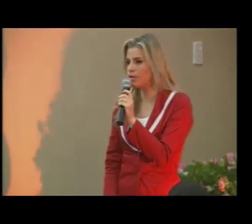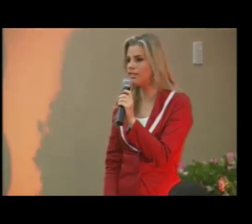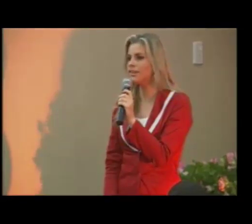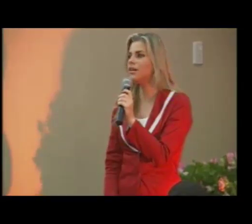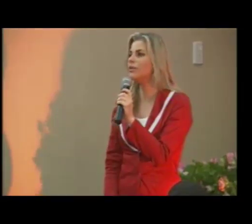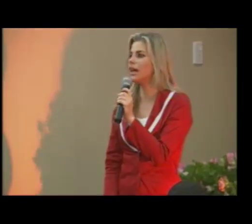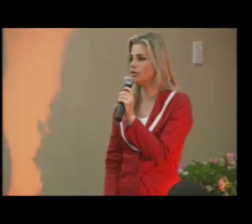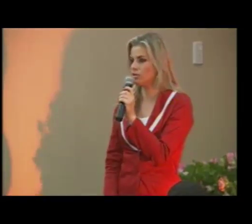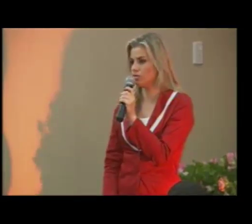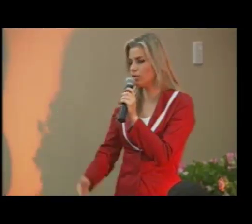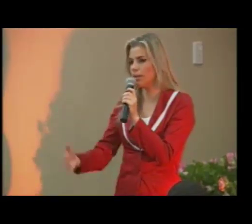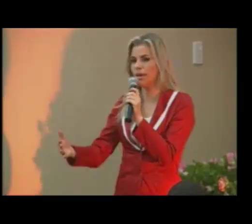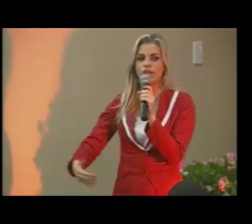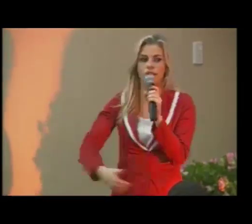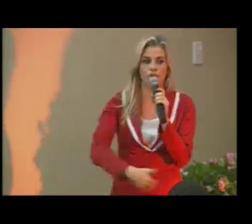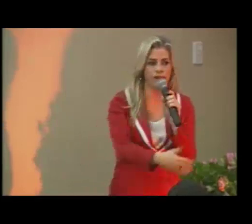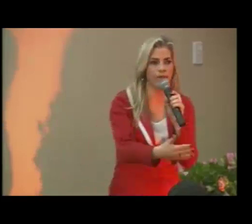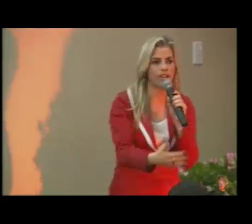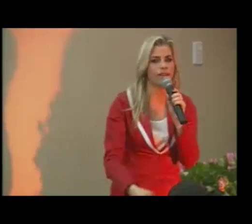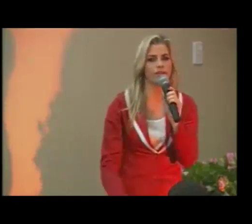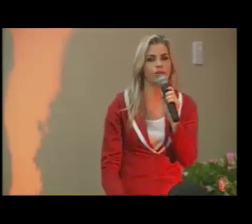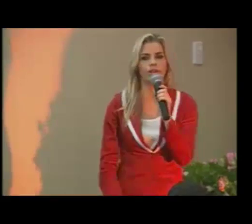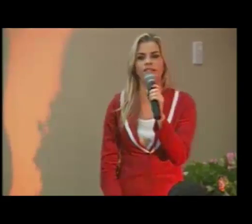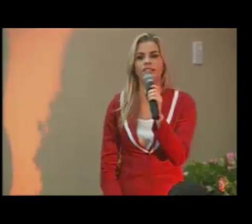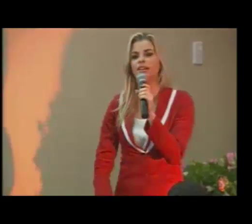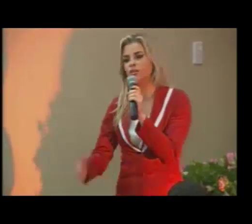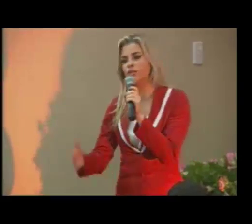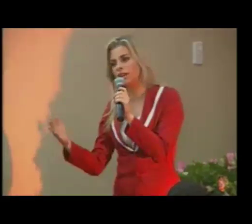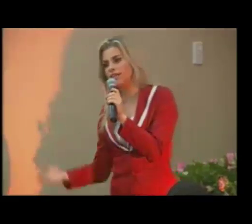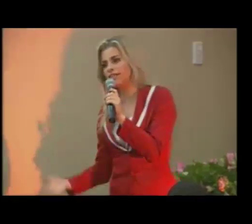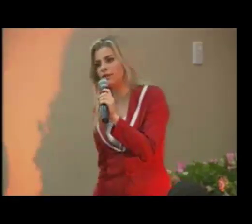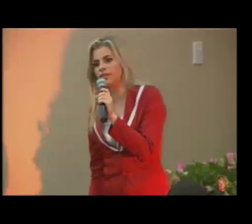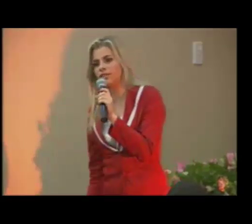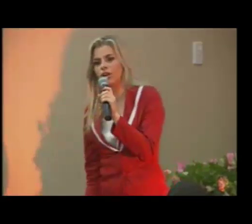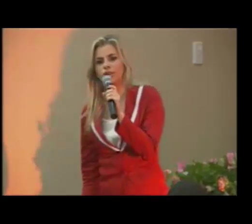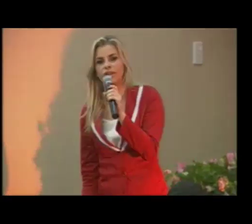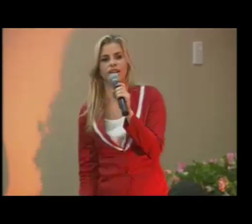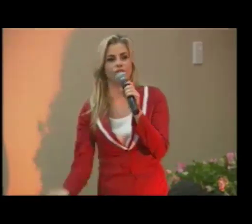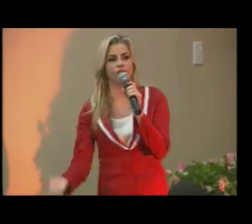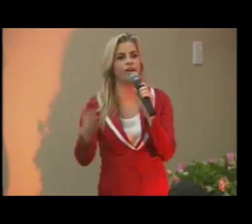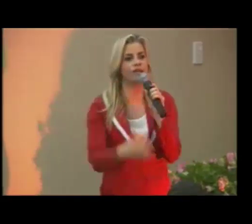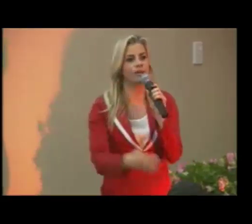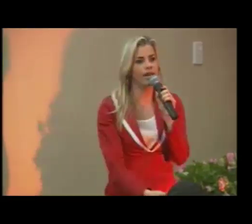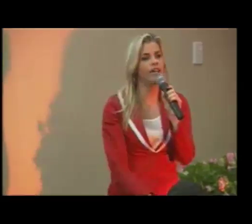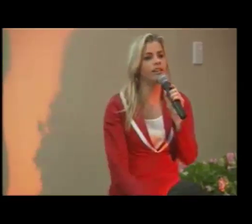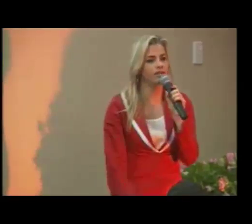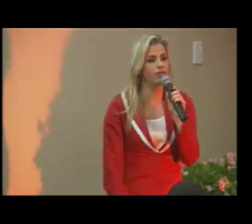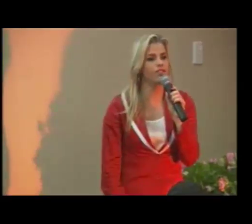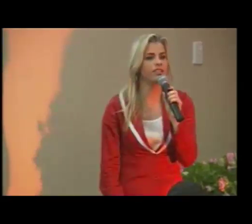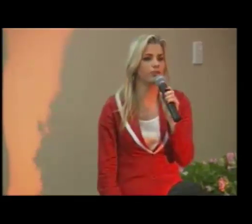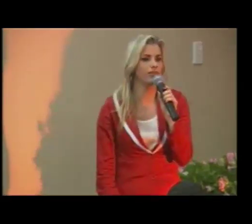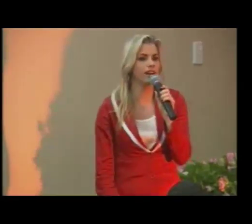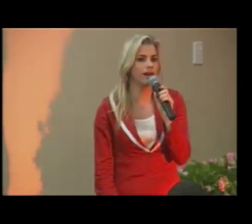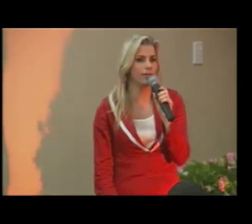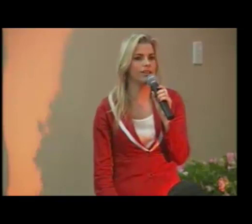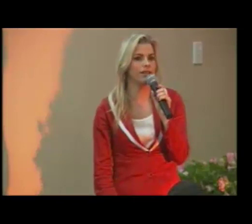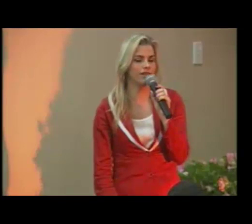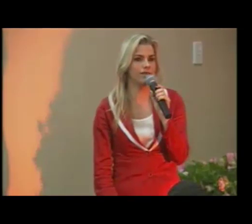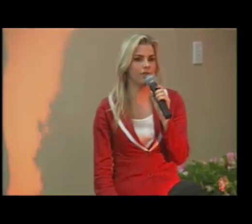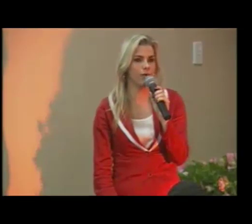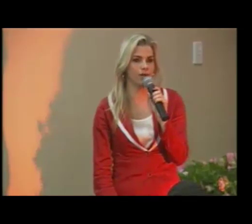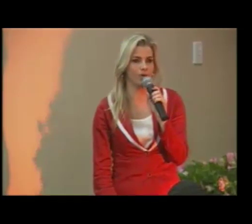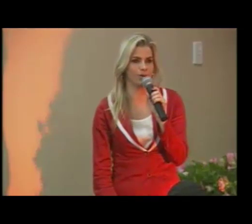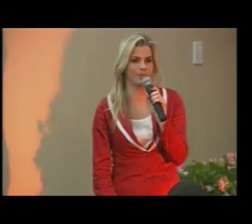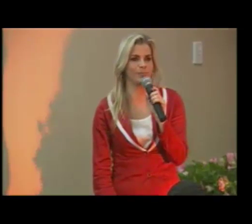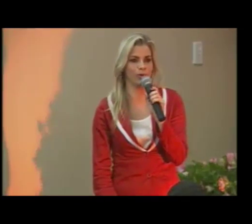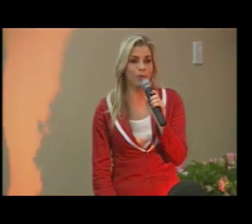nos colocamos à disposição, né, juntamente aí com os demais vereadores, não só na ação da Escola do Legislativo, mas também nas outras